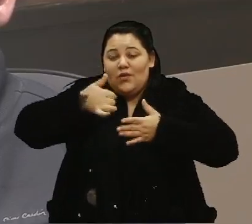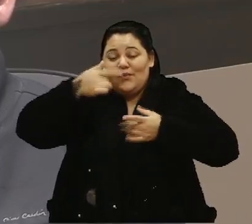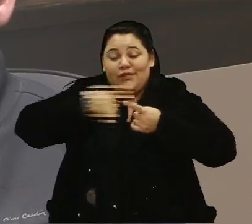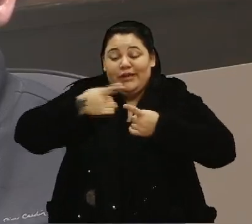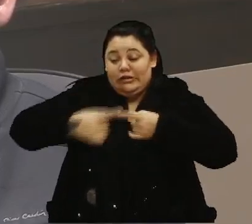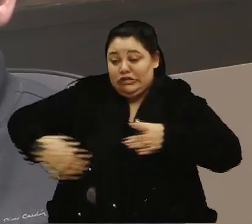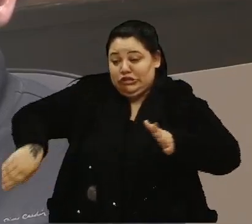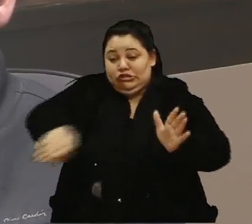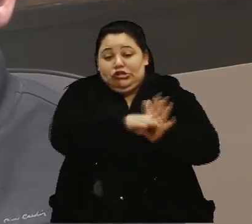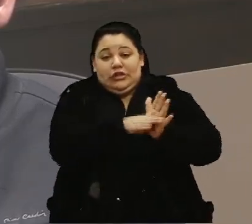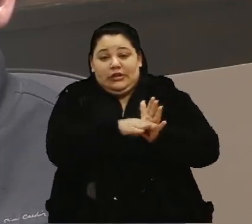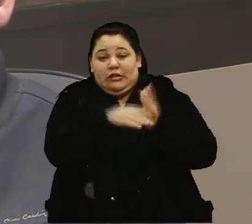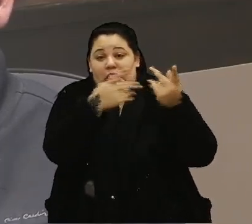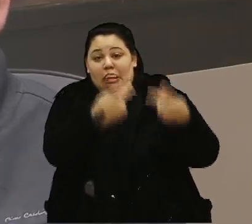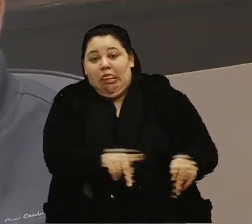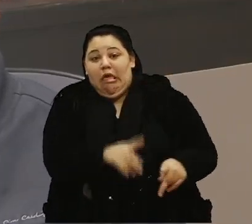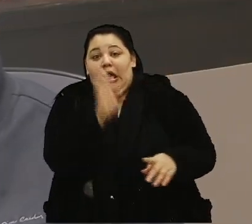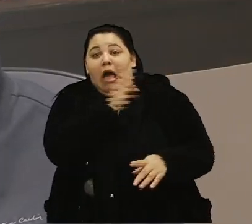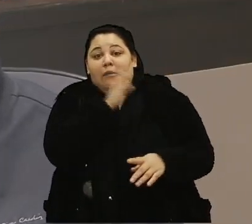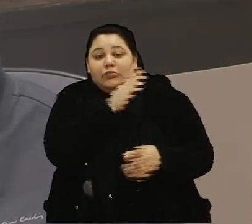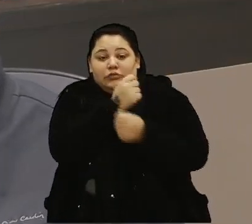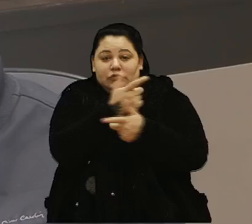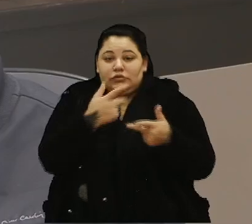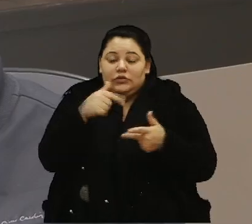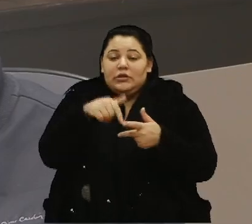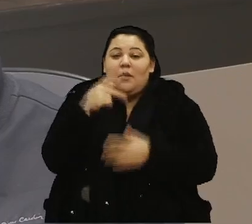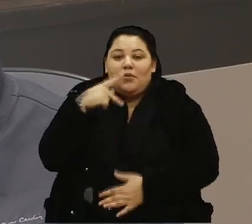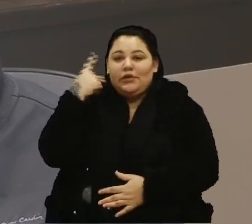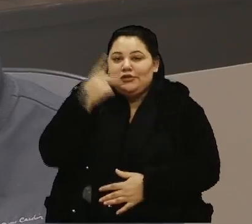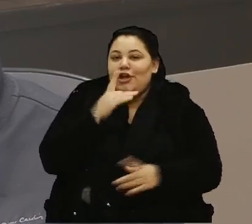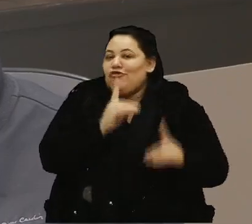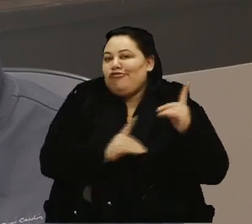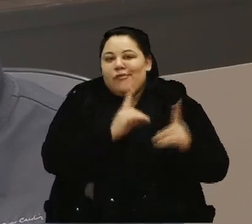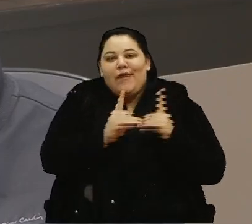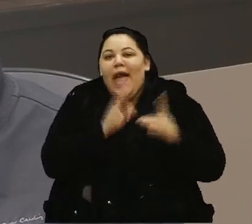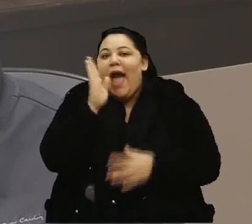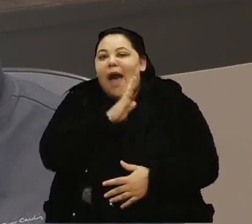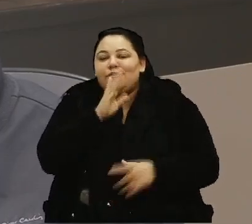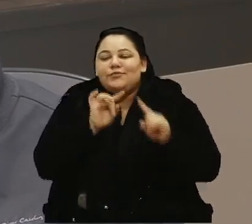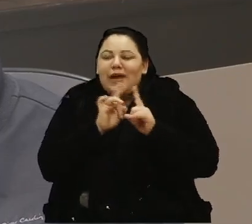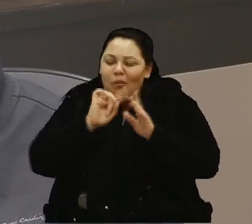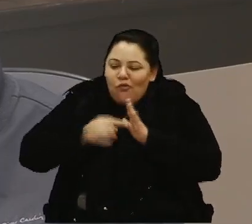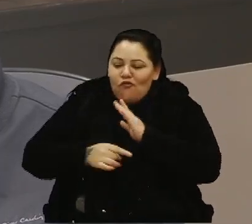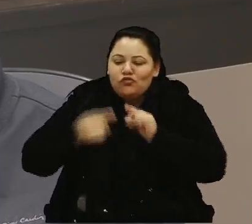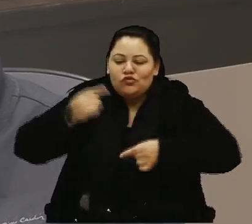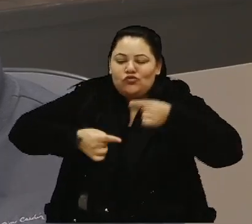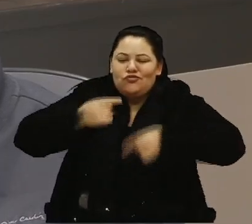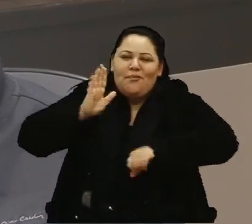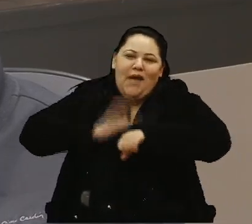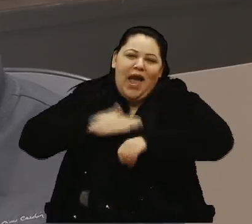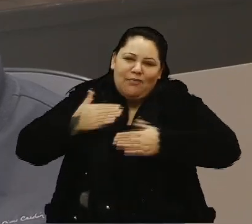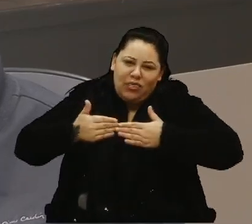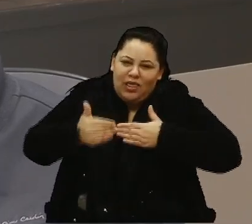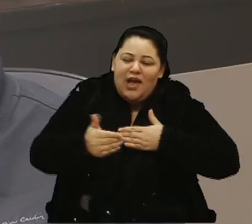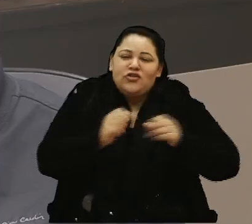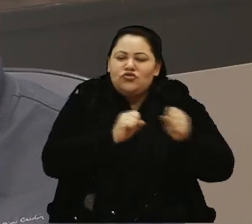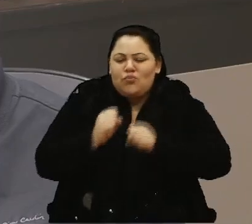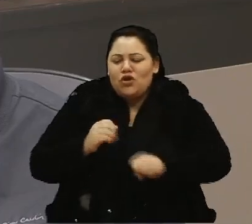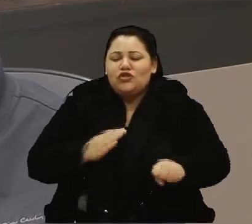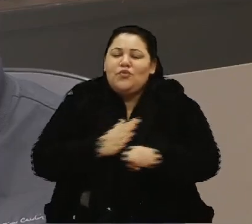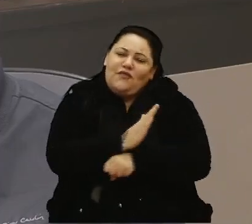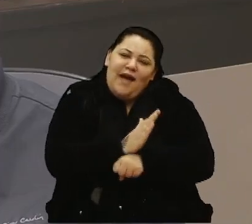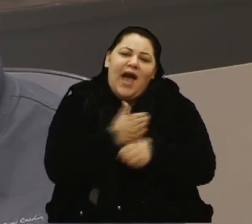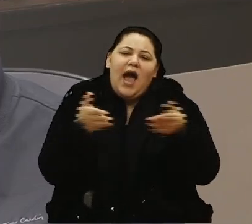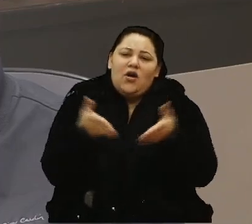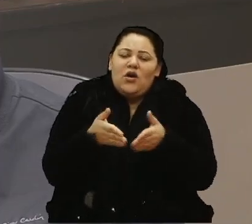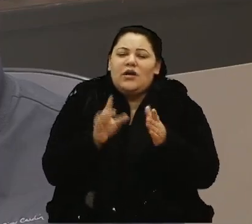essa casa, mas é assim, a política é muito dinâmica, mas seria bom a gente debater, quem sabe, um pouco mais para frente, a gente pode aprovar agora, mas debater se precisar